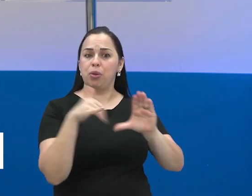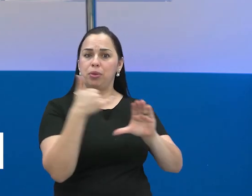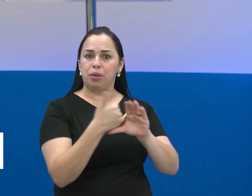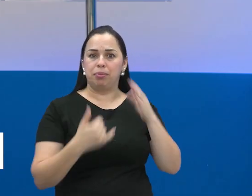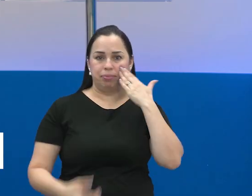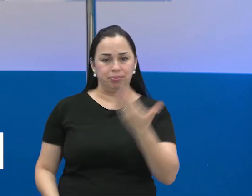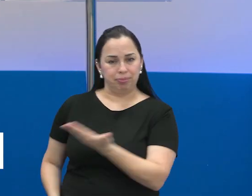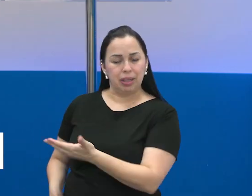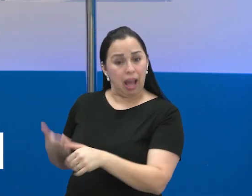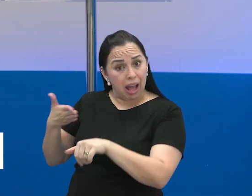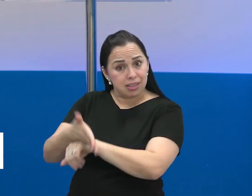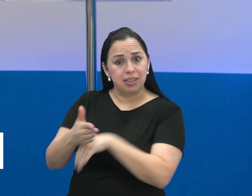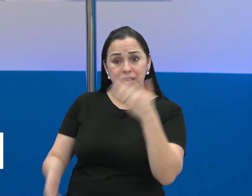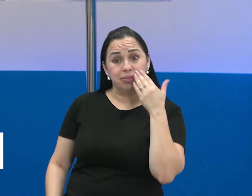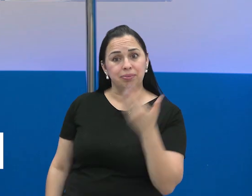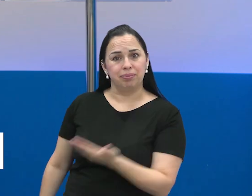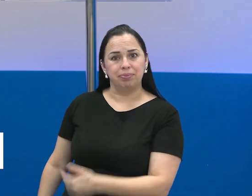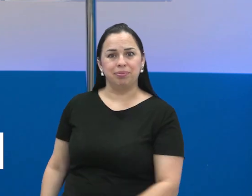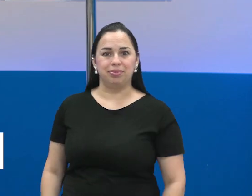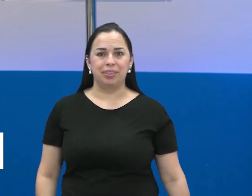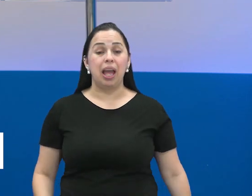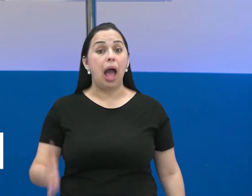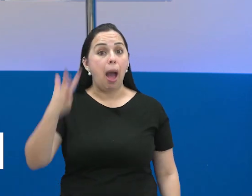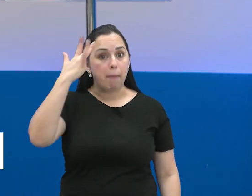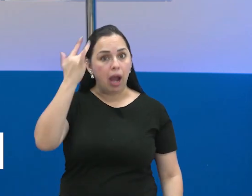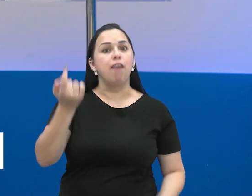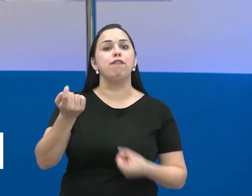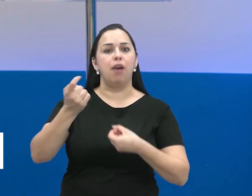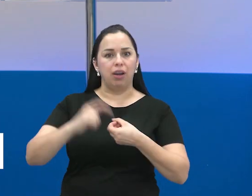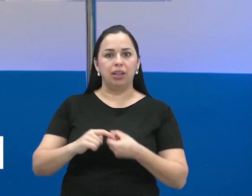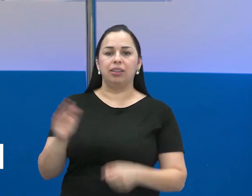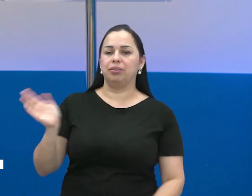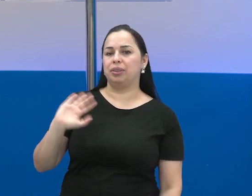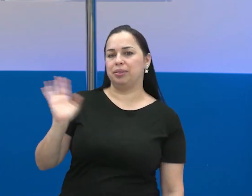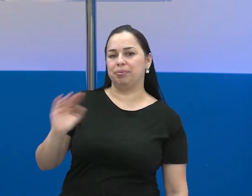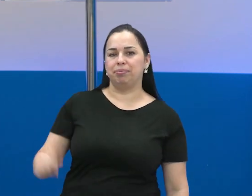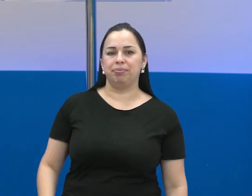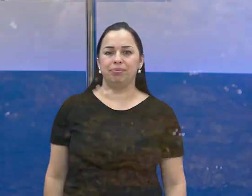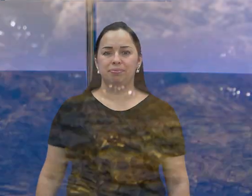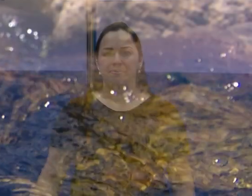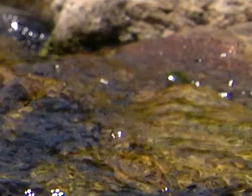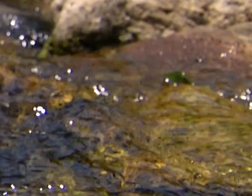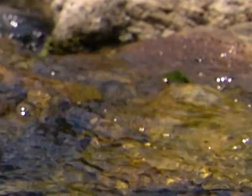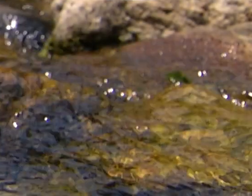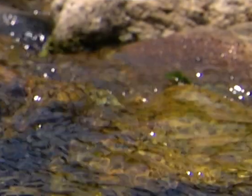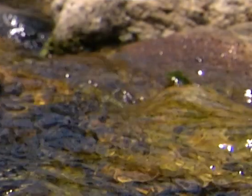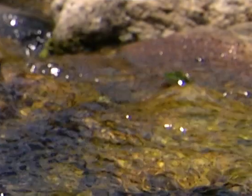YouTube. Acessa lá, TV Câmara SJC. Amanhã estaremos de volta. Até lá!